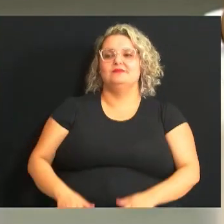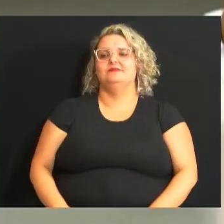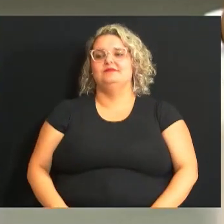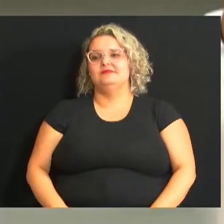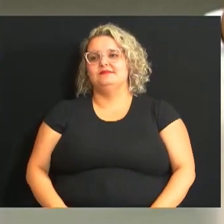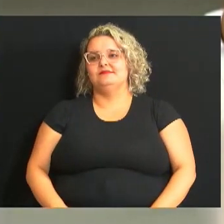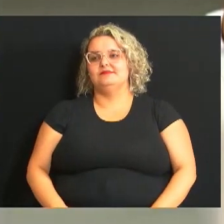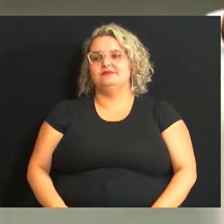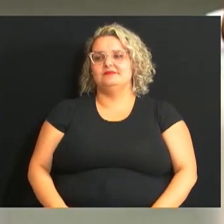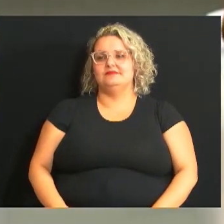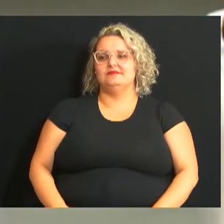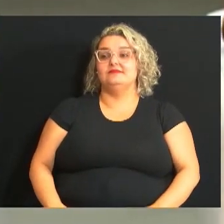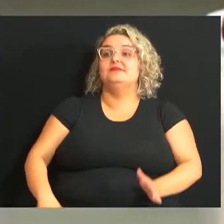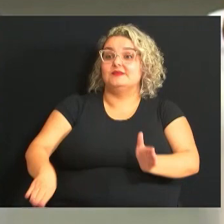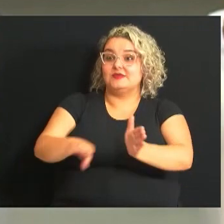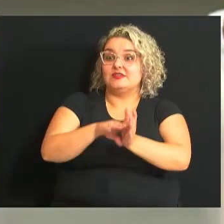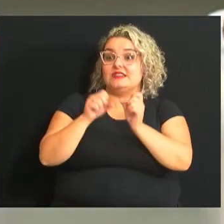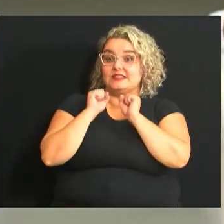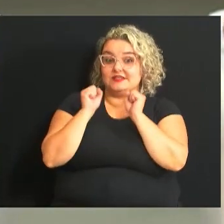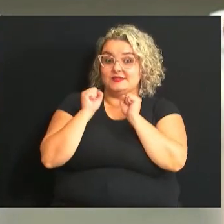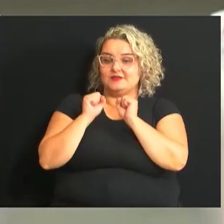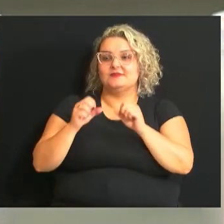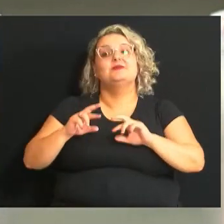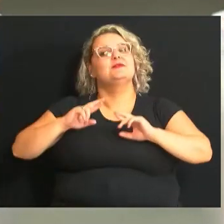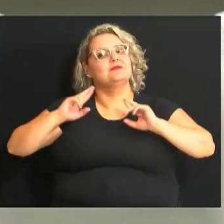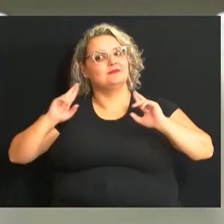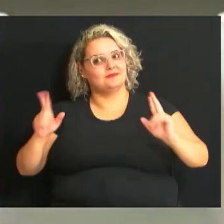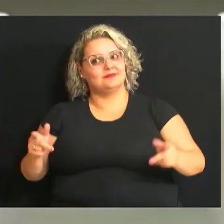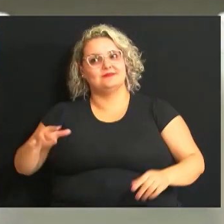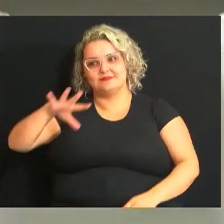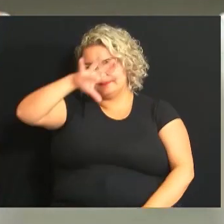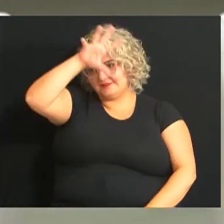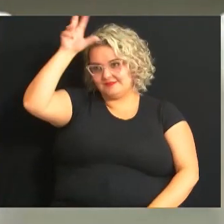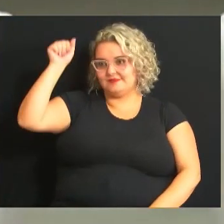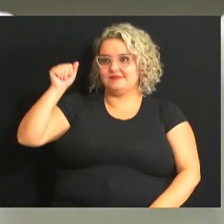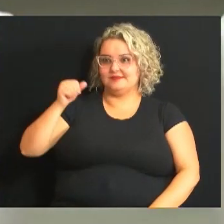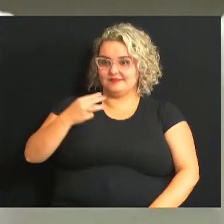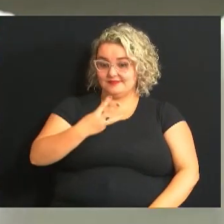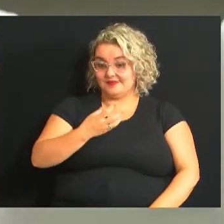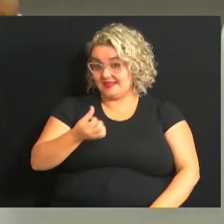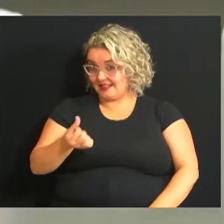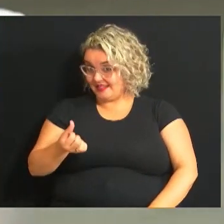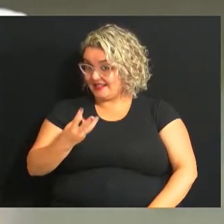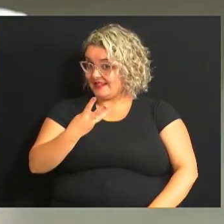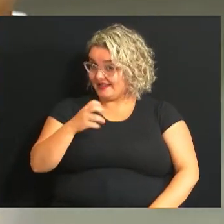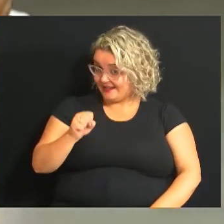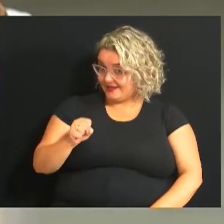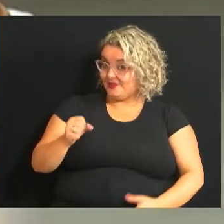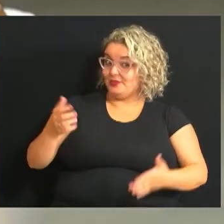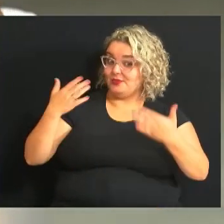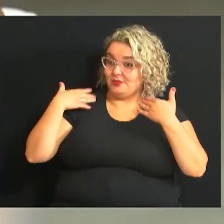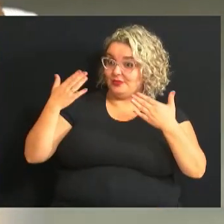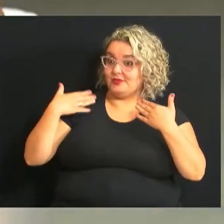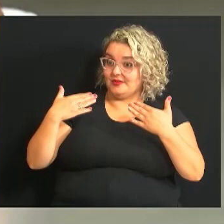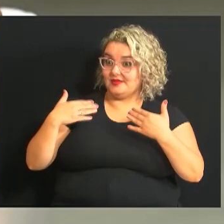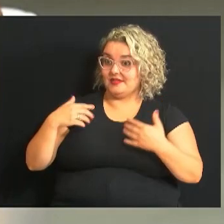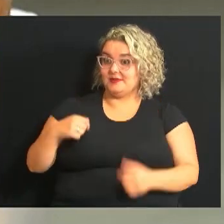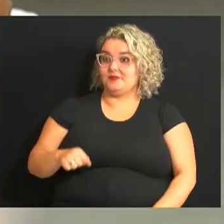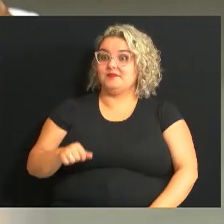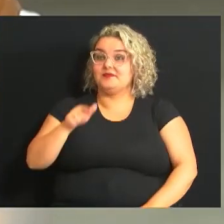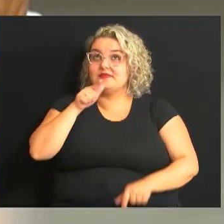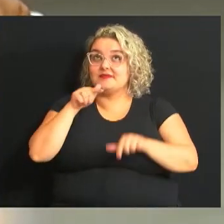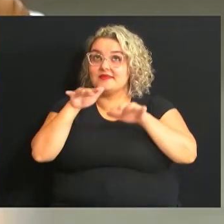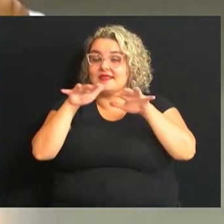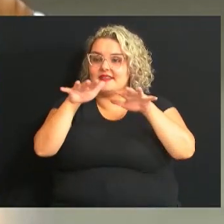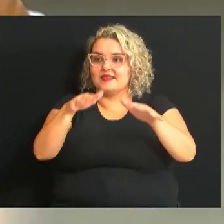Cheguei no inverno, né? Então foi bem diferente, porque no Amazonas geralmente faz 36, 38 graus e é bem úmido. E aqui chegou